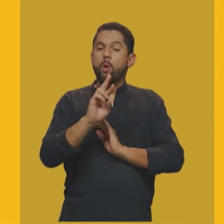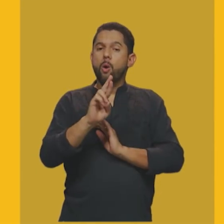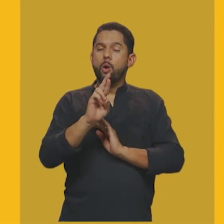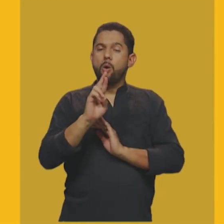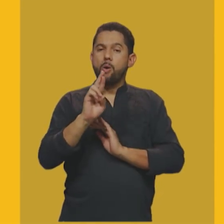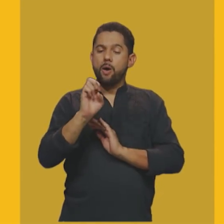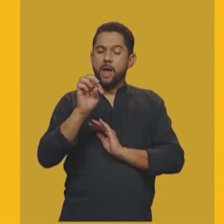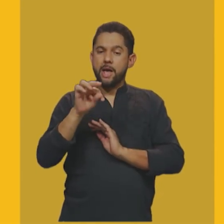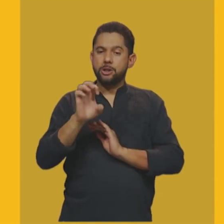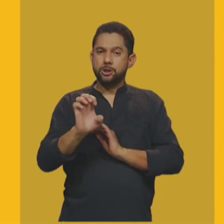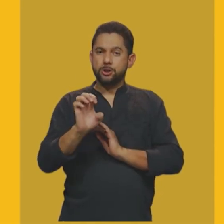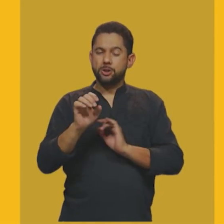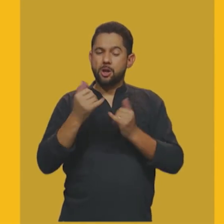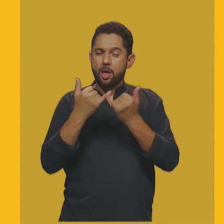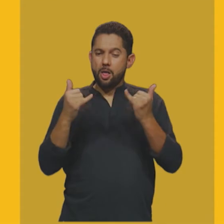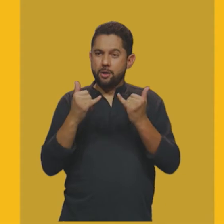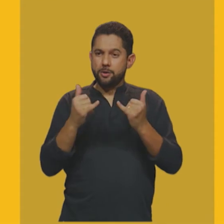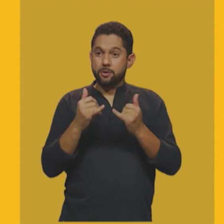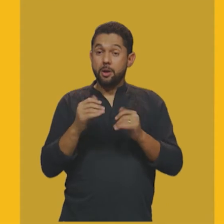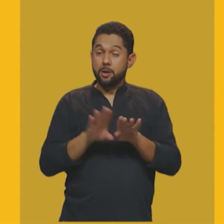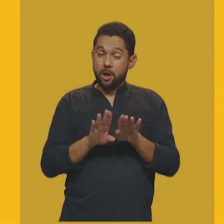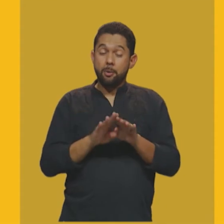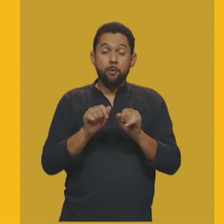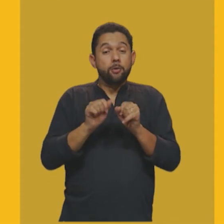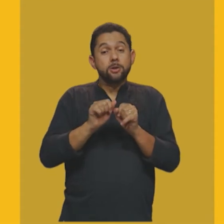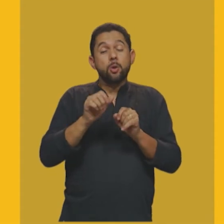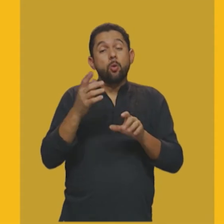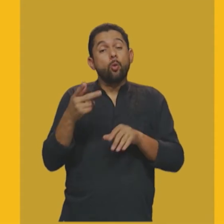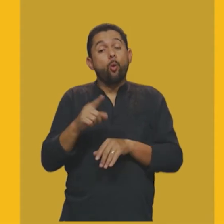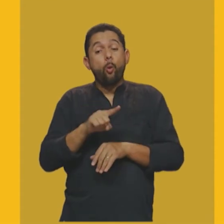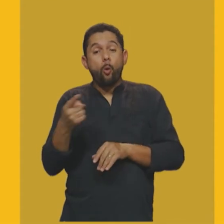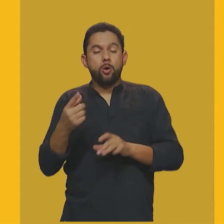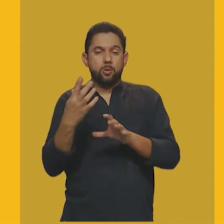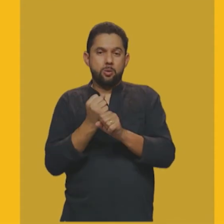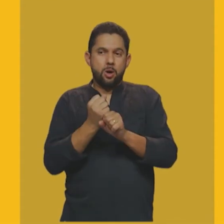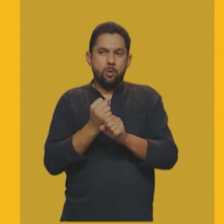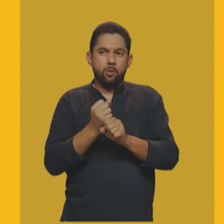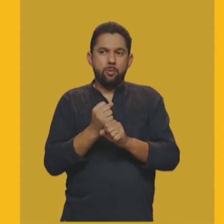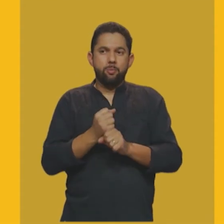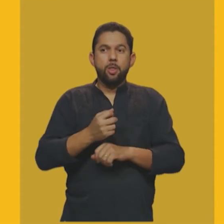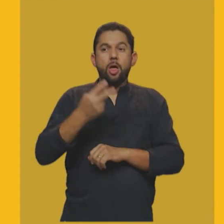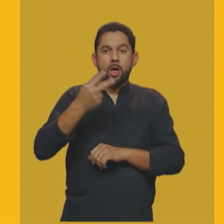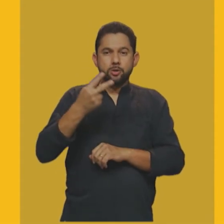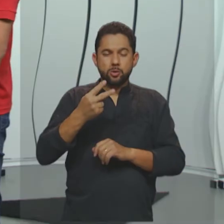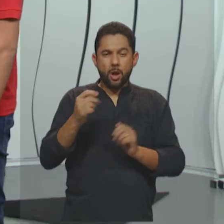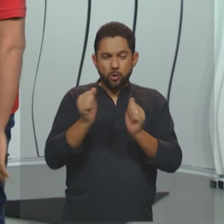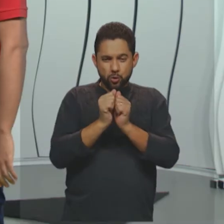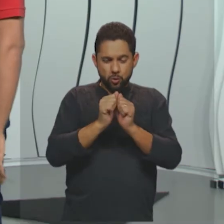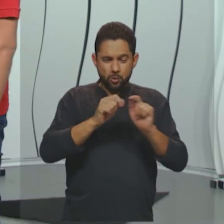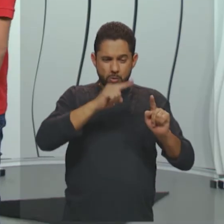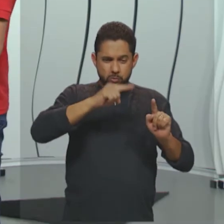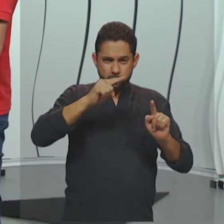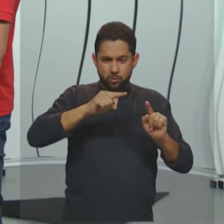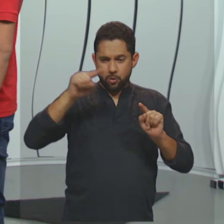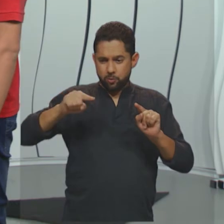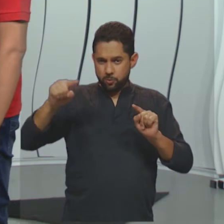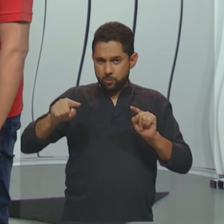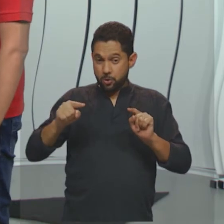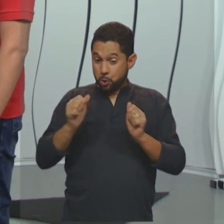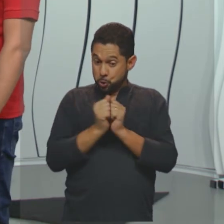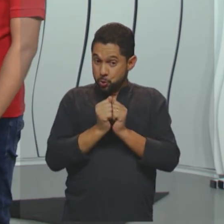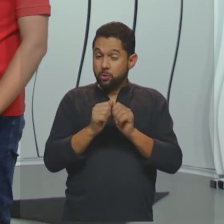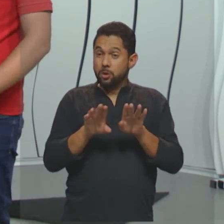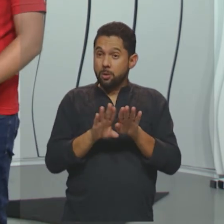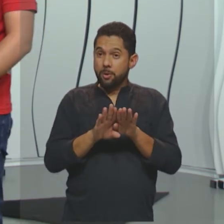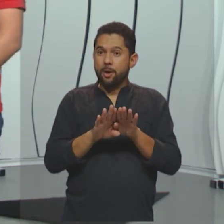ainda calcular uma nova resistência equivalente. Como esses dois estão ligados em série, basta eu somar. Então, a resistência equivalente 2 vai